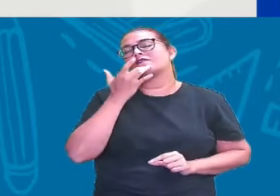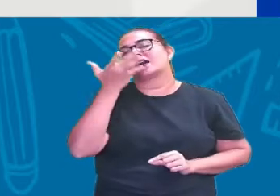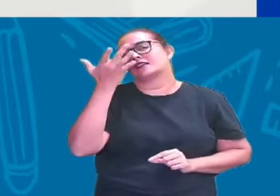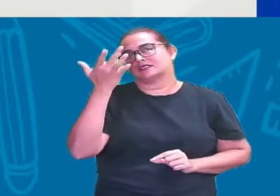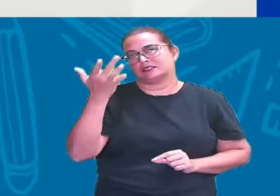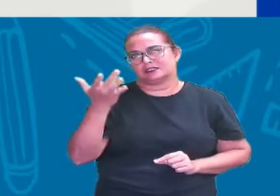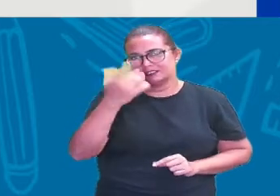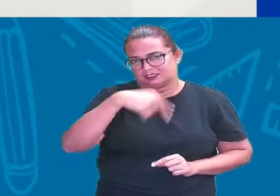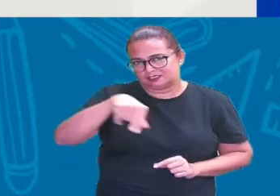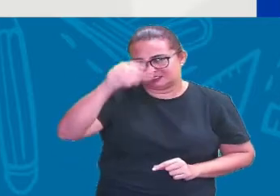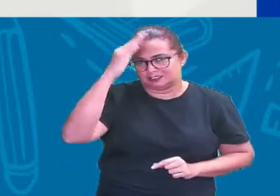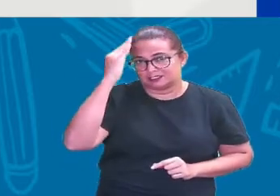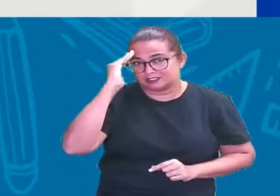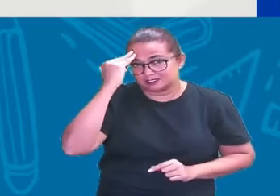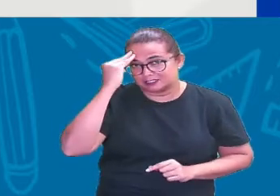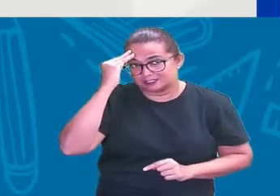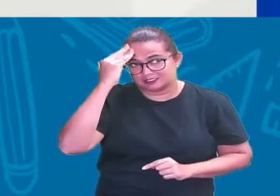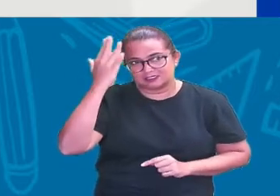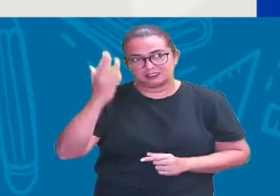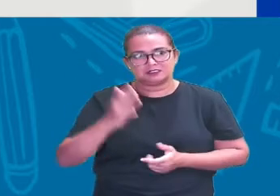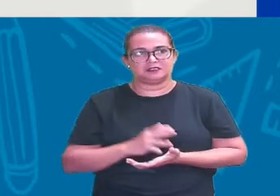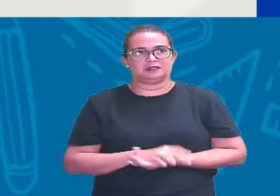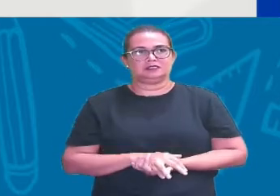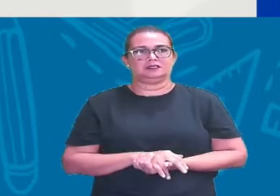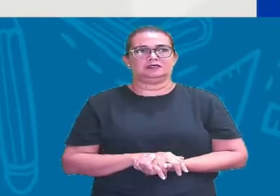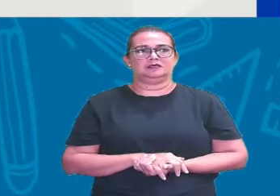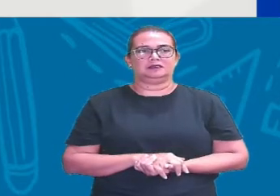sabem tudo. Então, vamos continuar.